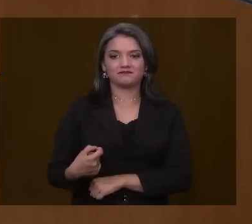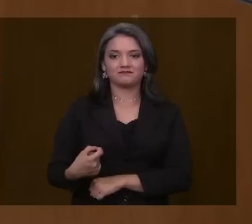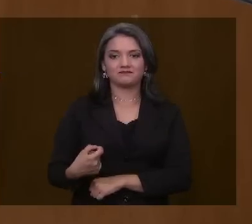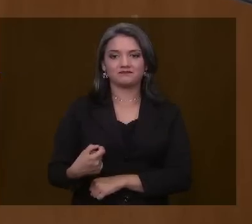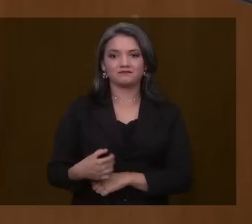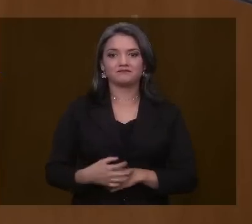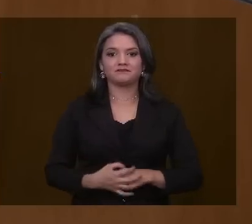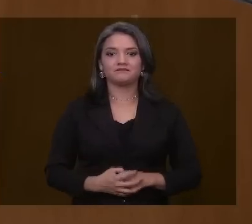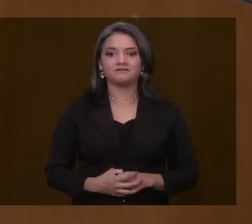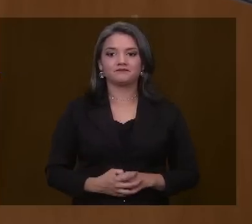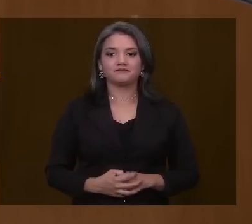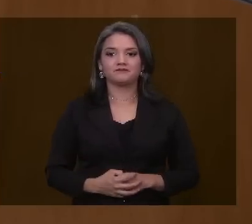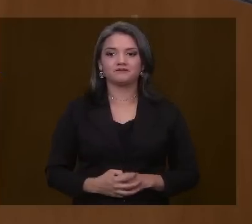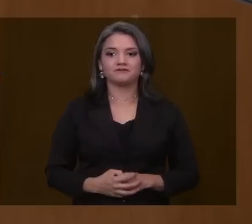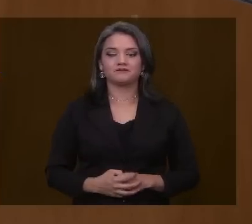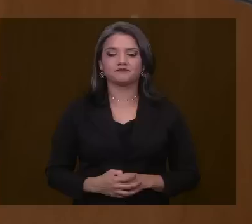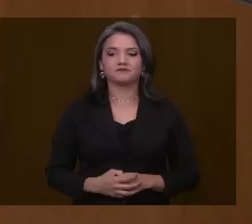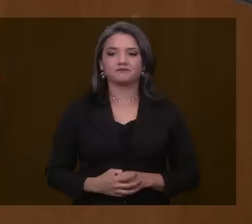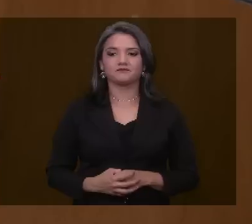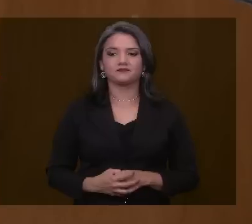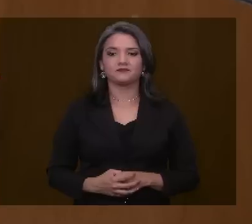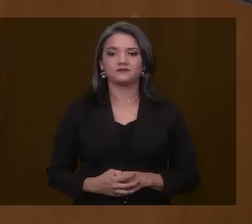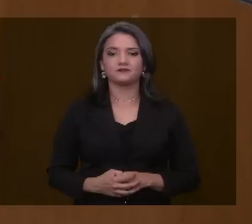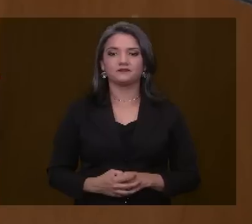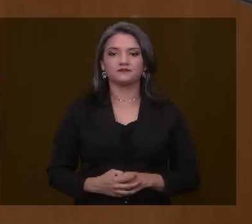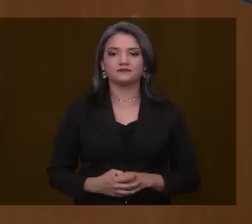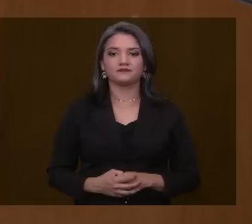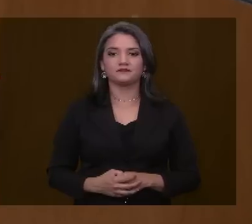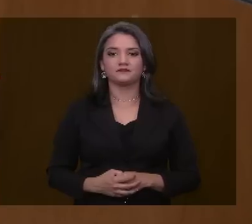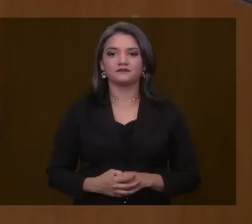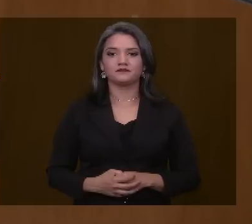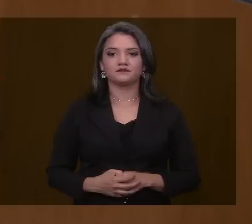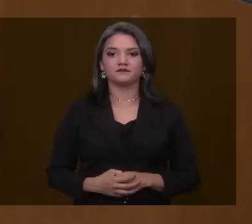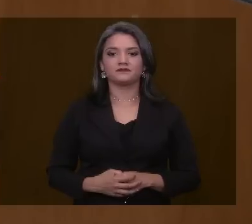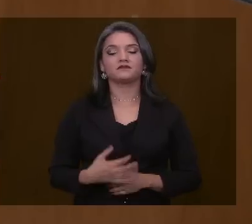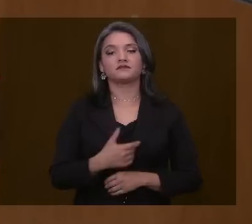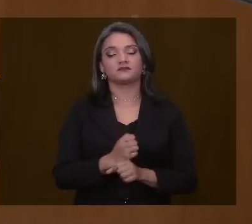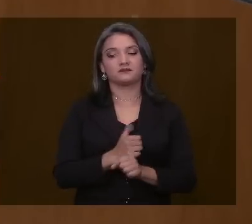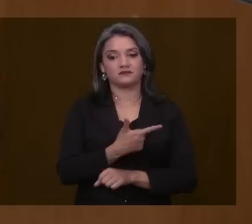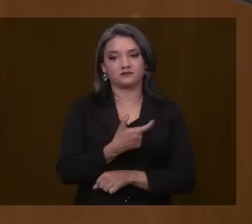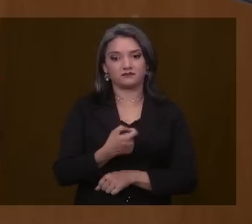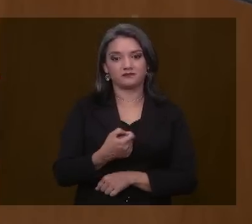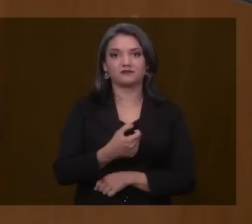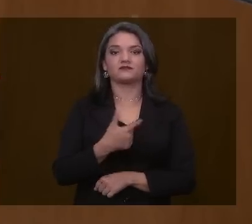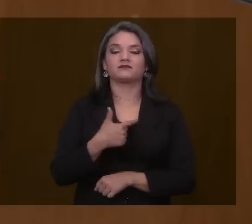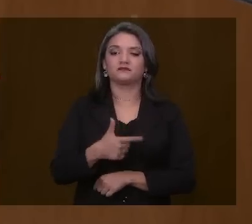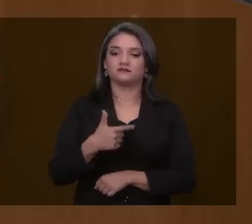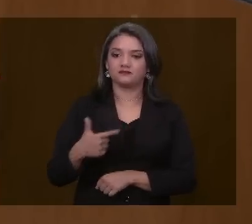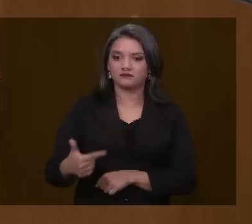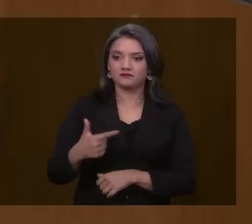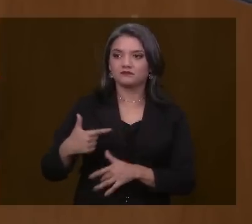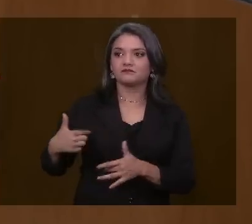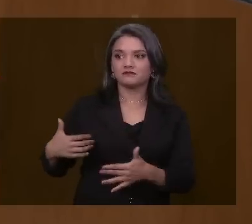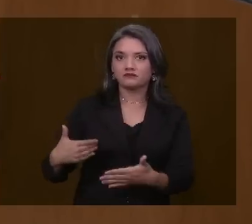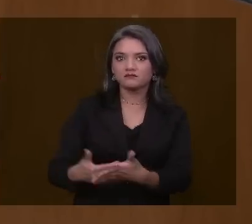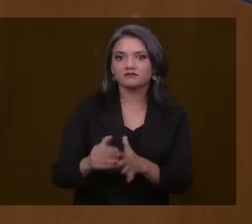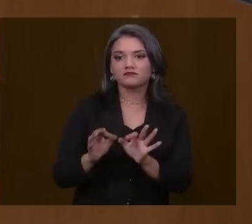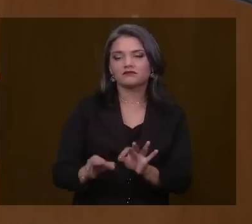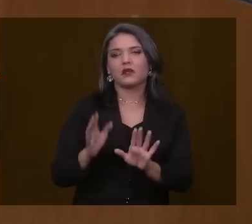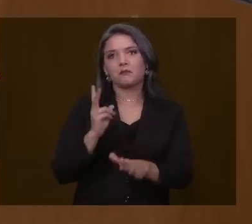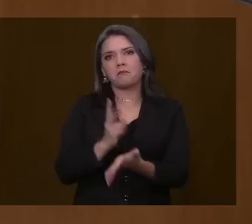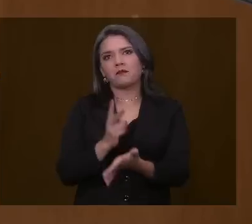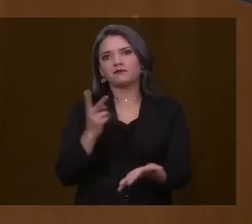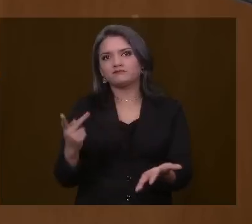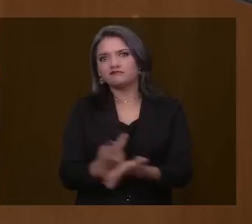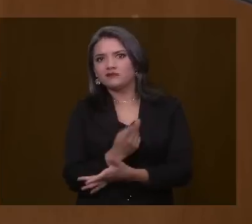2022 chegassem a bom termo. apesar de estarmos a vivenciar uma pandemia e,